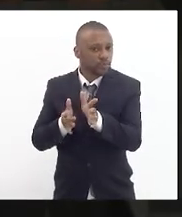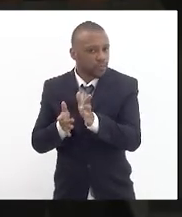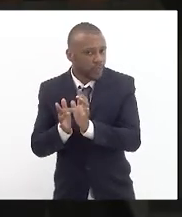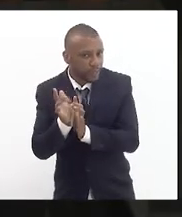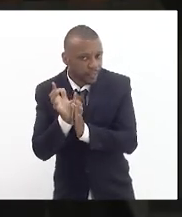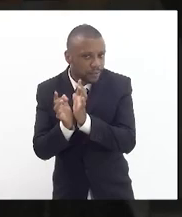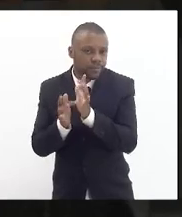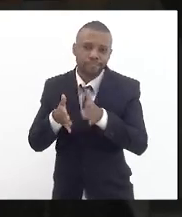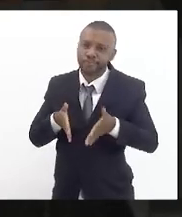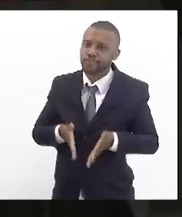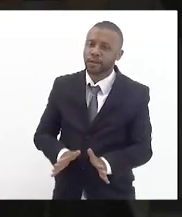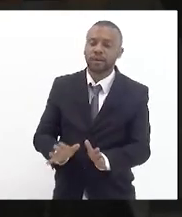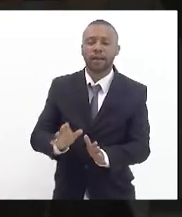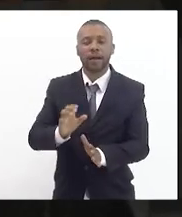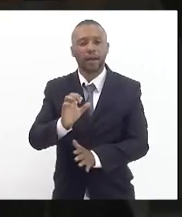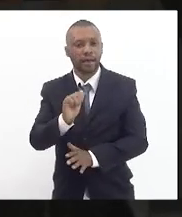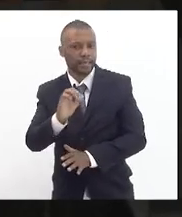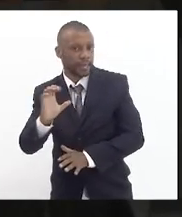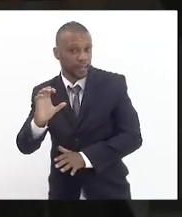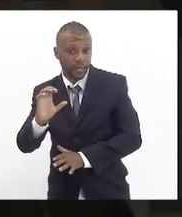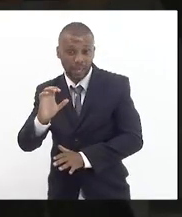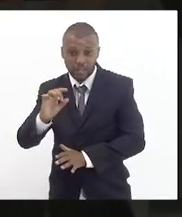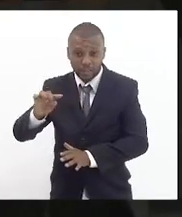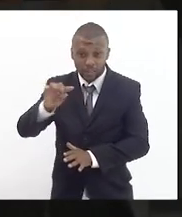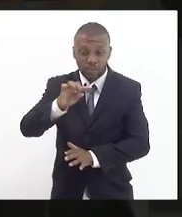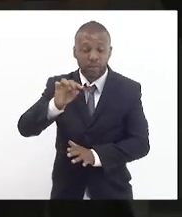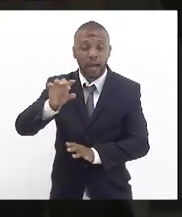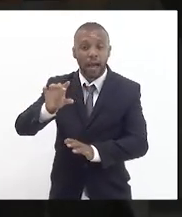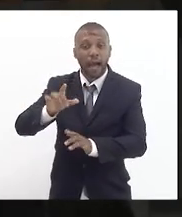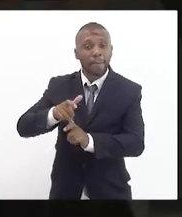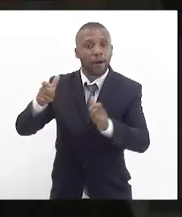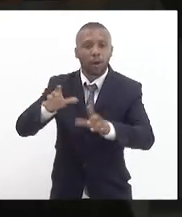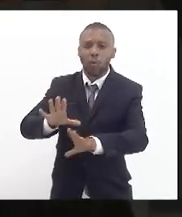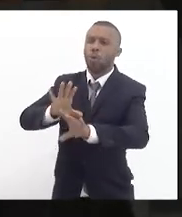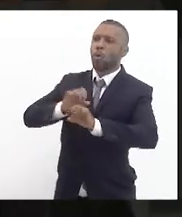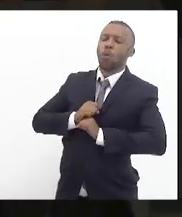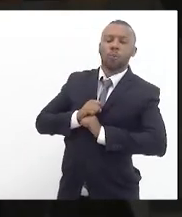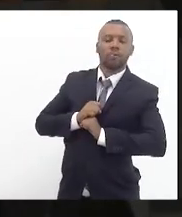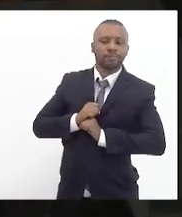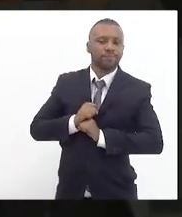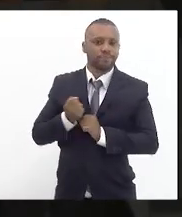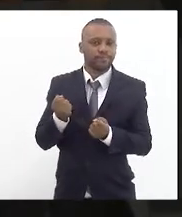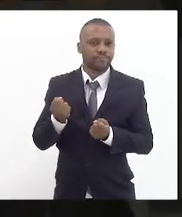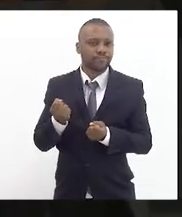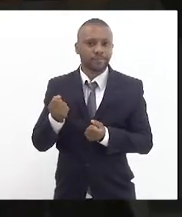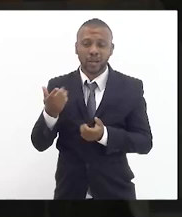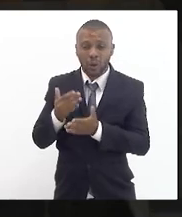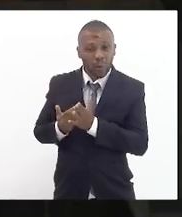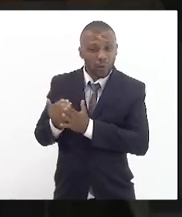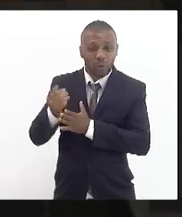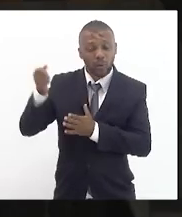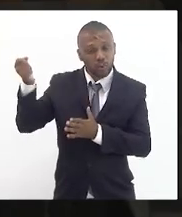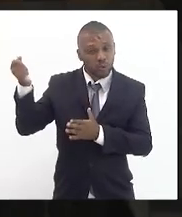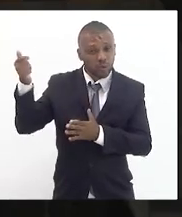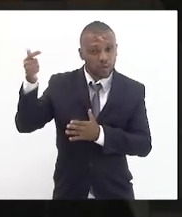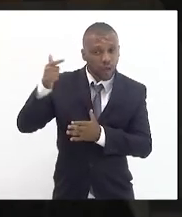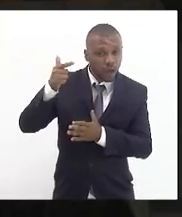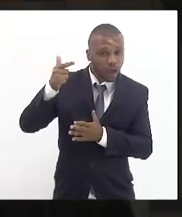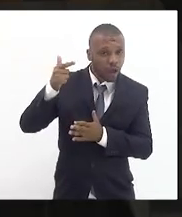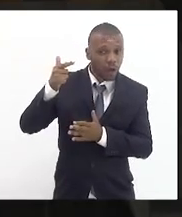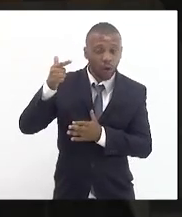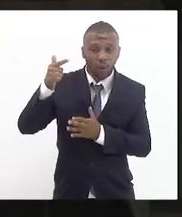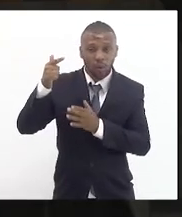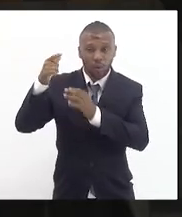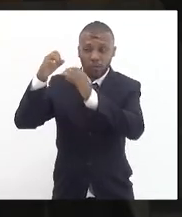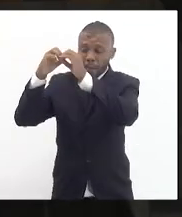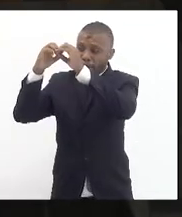é isso tá no inconsciente coletivo vamos começar também do Sol há de